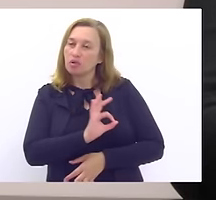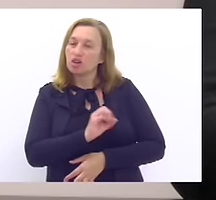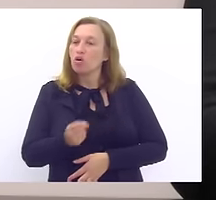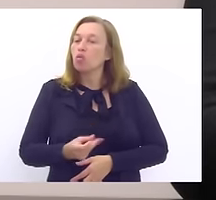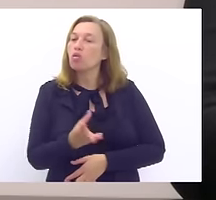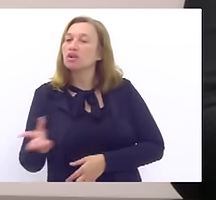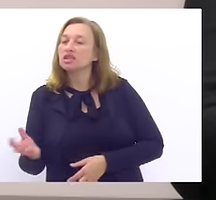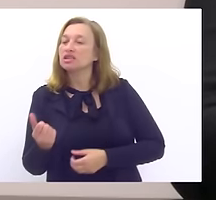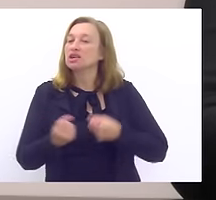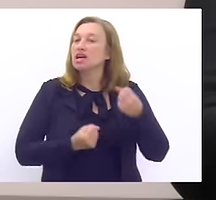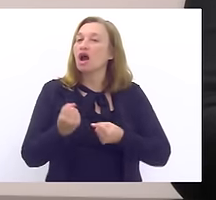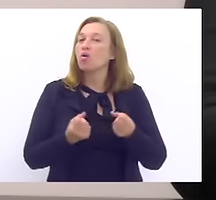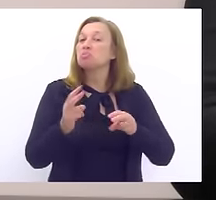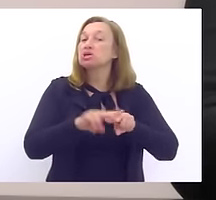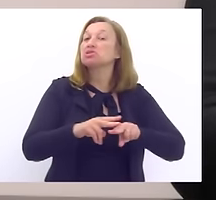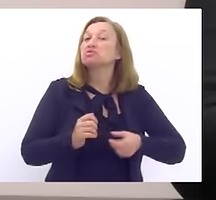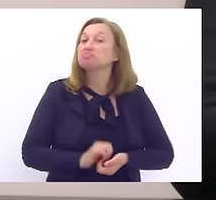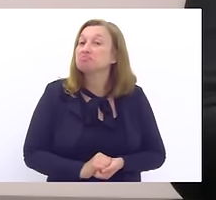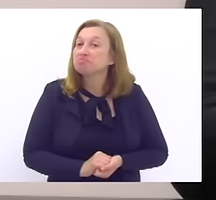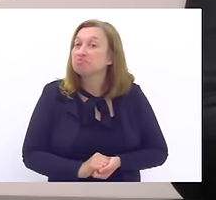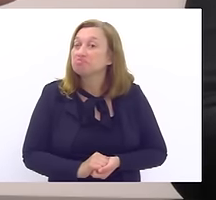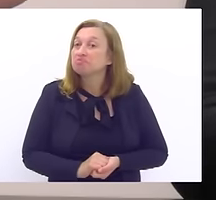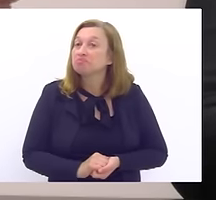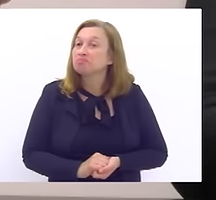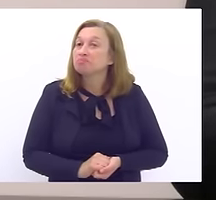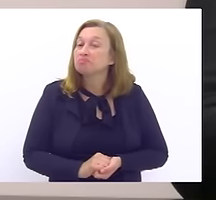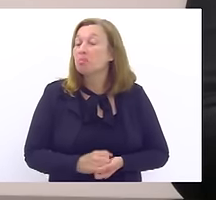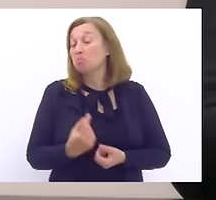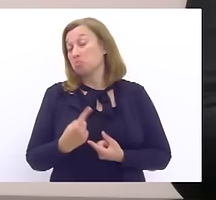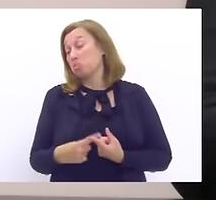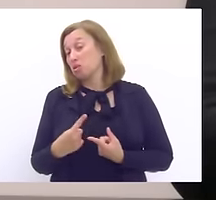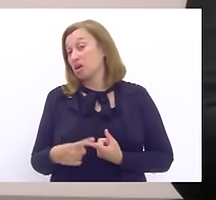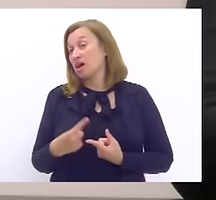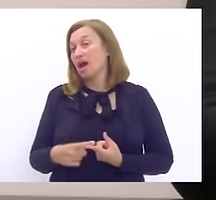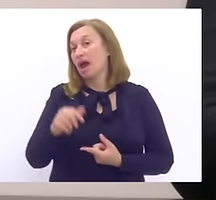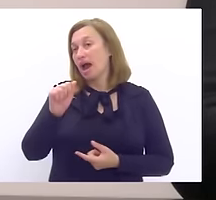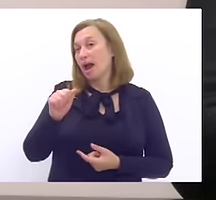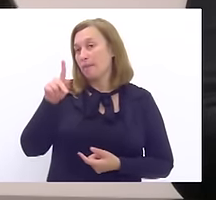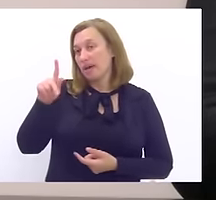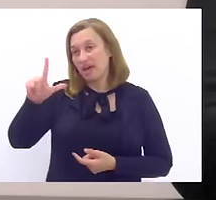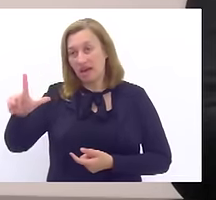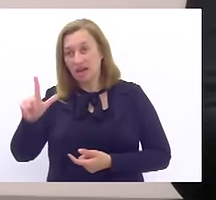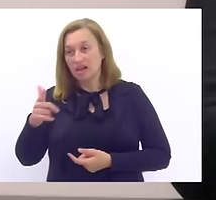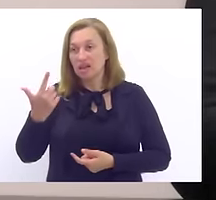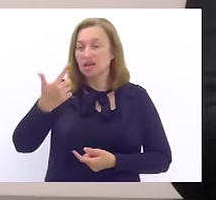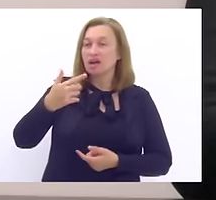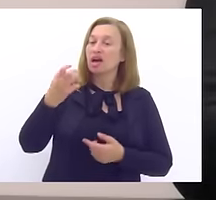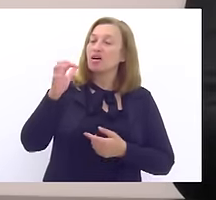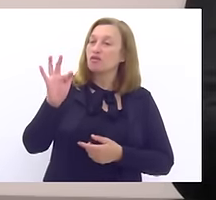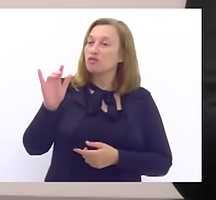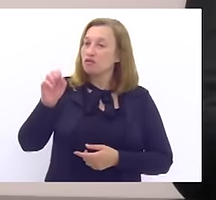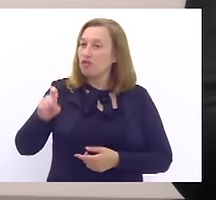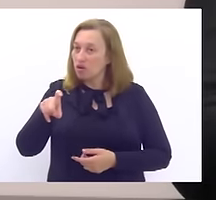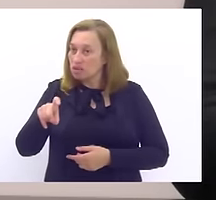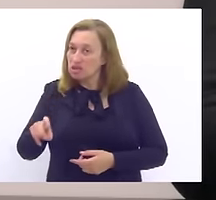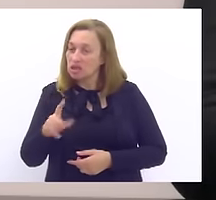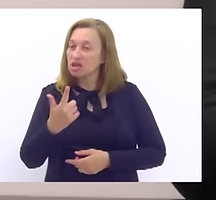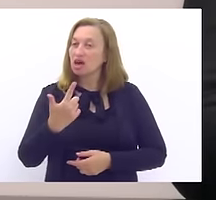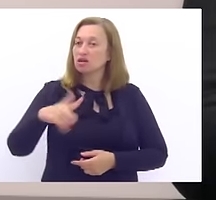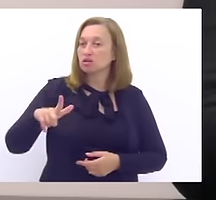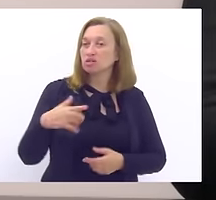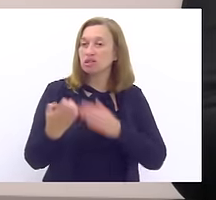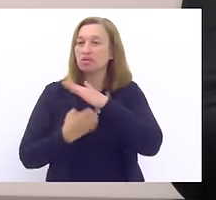rebocados porque a PL a foca as outras as empresas ela quanto mais